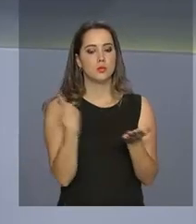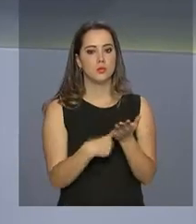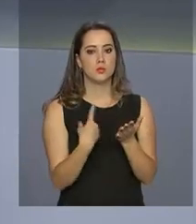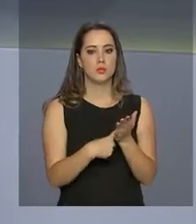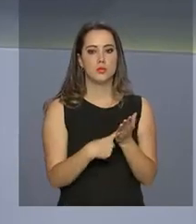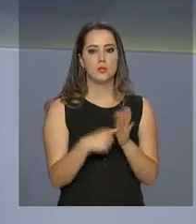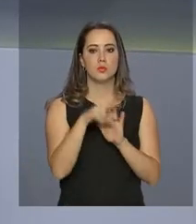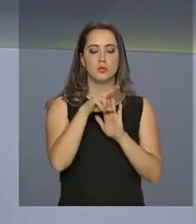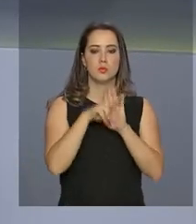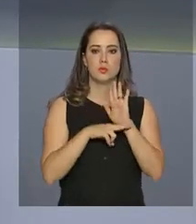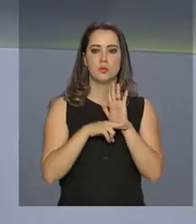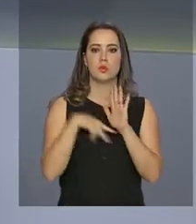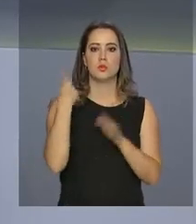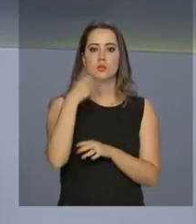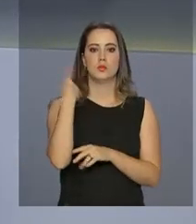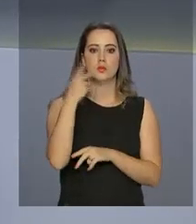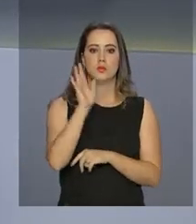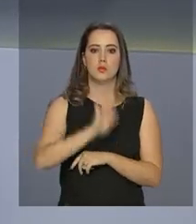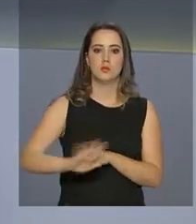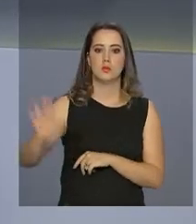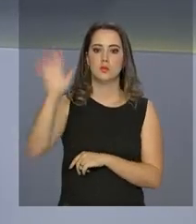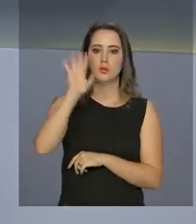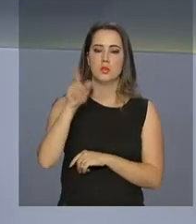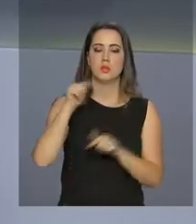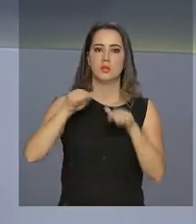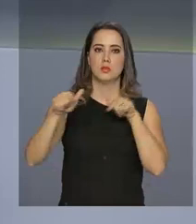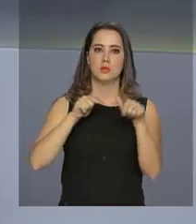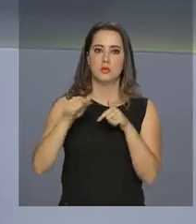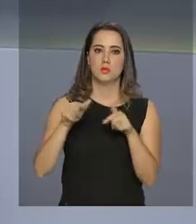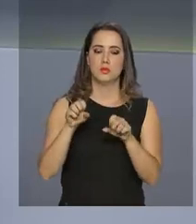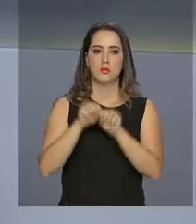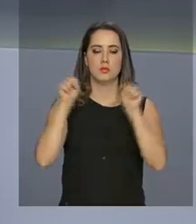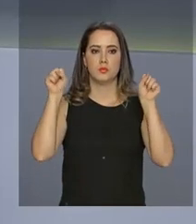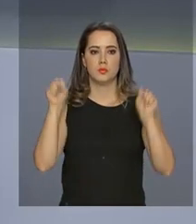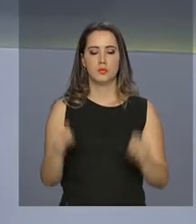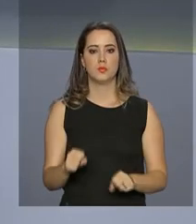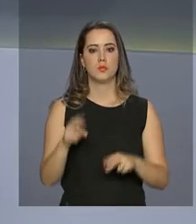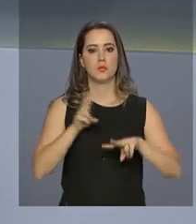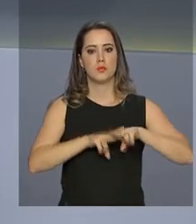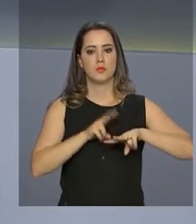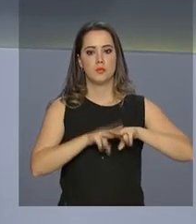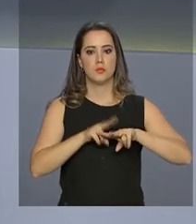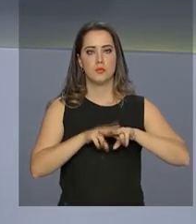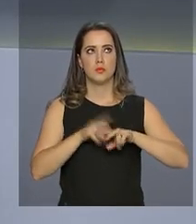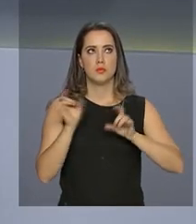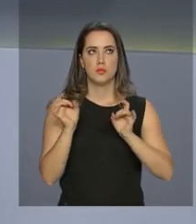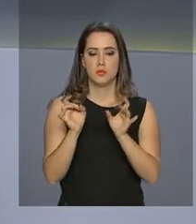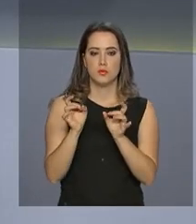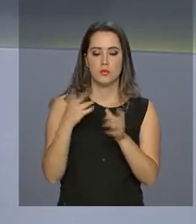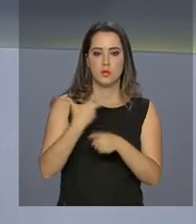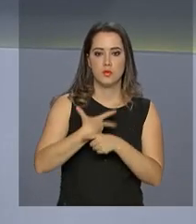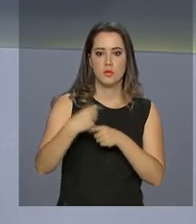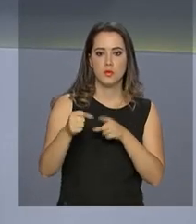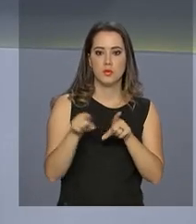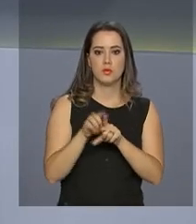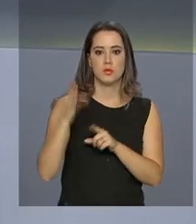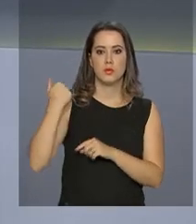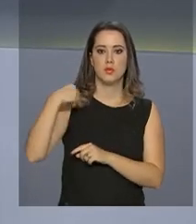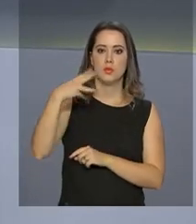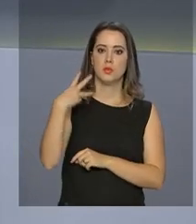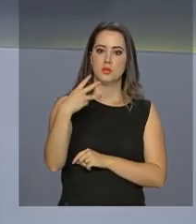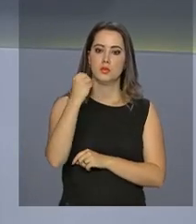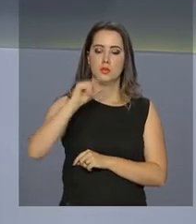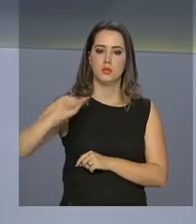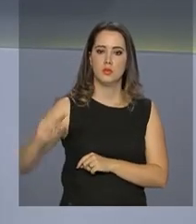a política nacional de trabalho do sistema prisional as empresas vencedoras de licitação federal acima de 330 mil